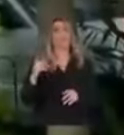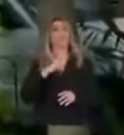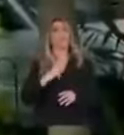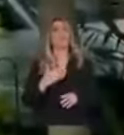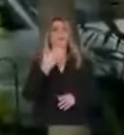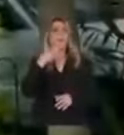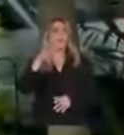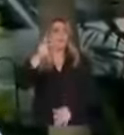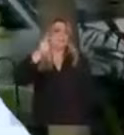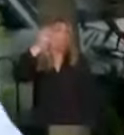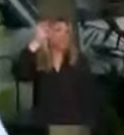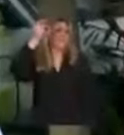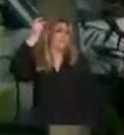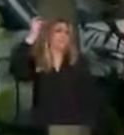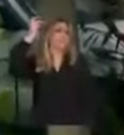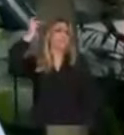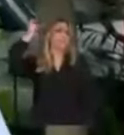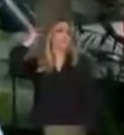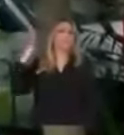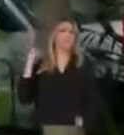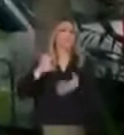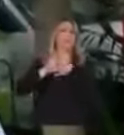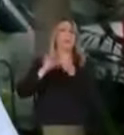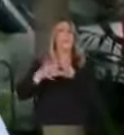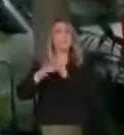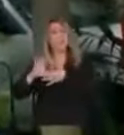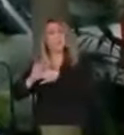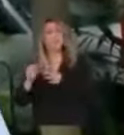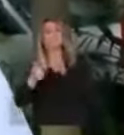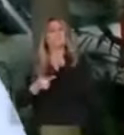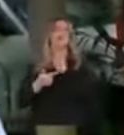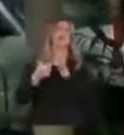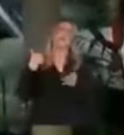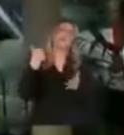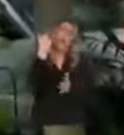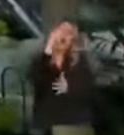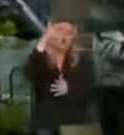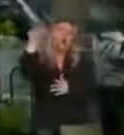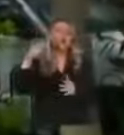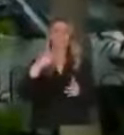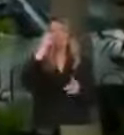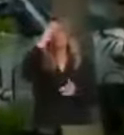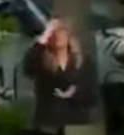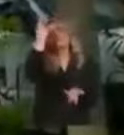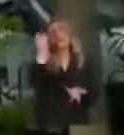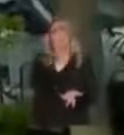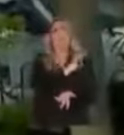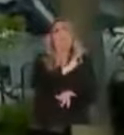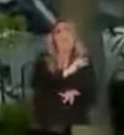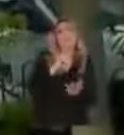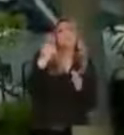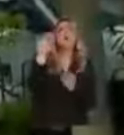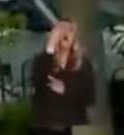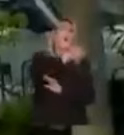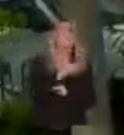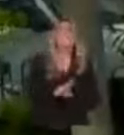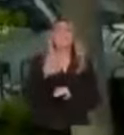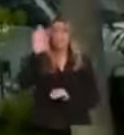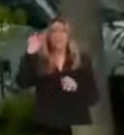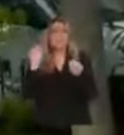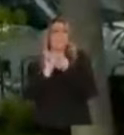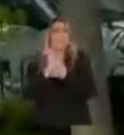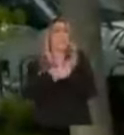muito antigas de poluição tanto das Olimpíadas como de outros candidatos e prefeitos e nunca nada foi feito queria saber se vocês têm algum